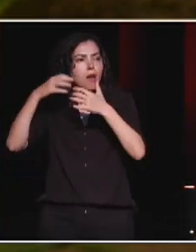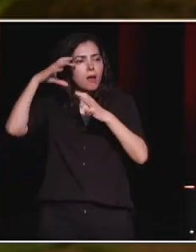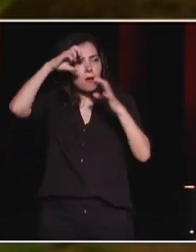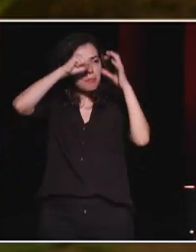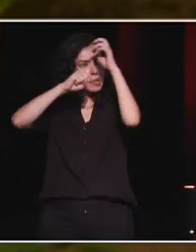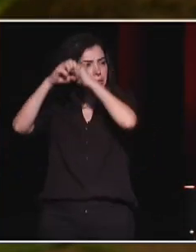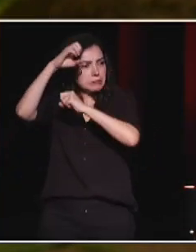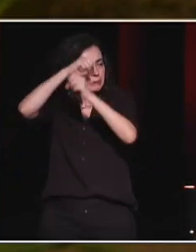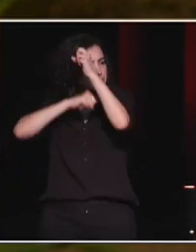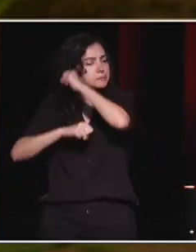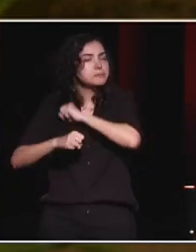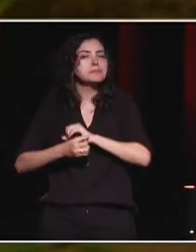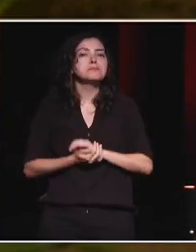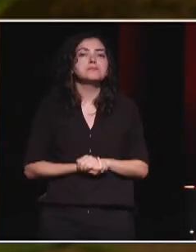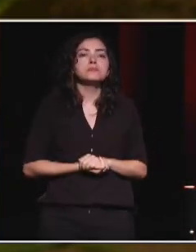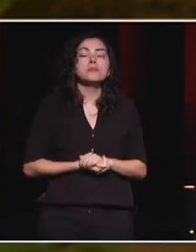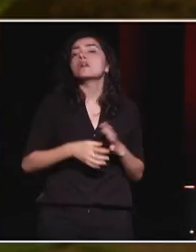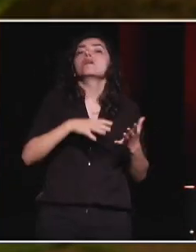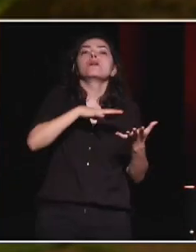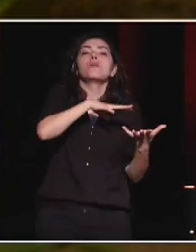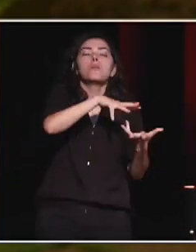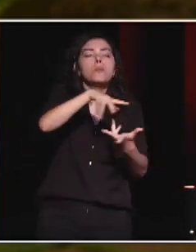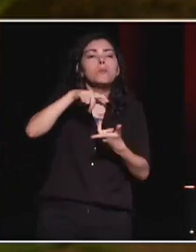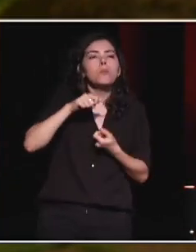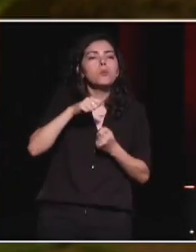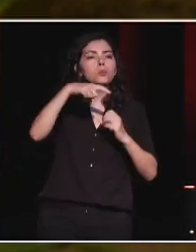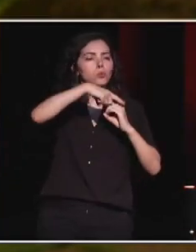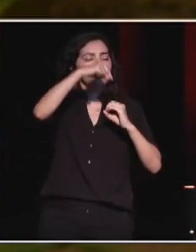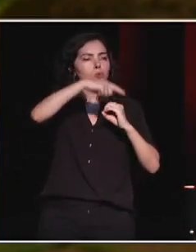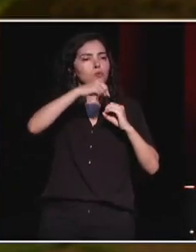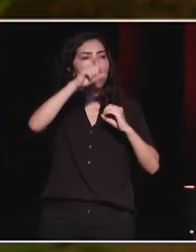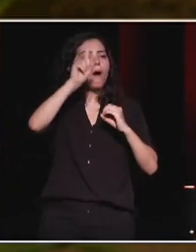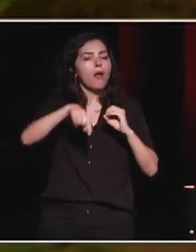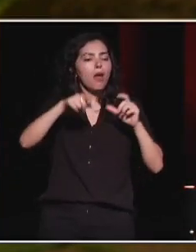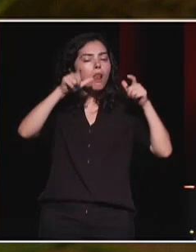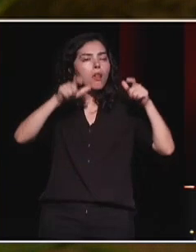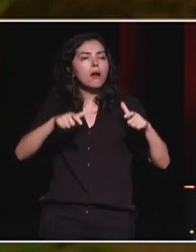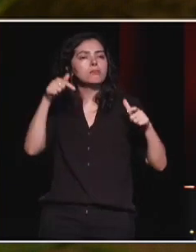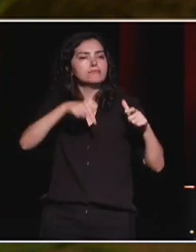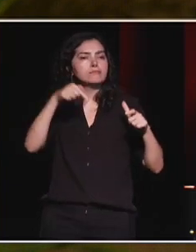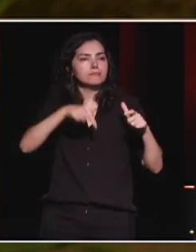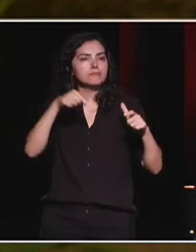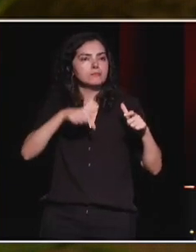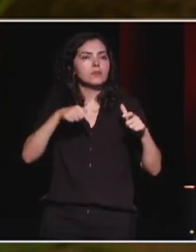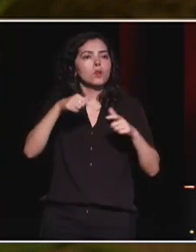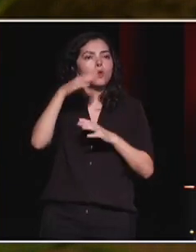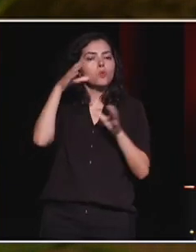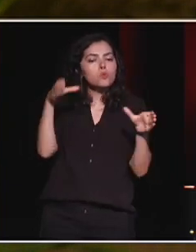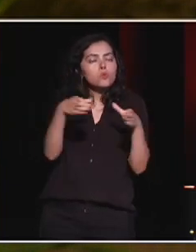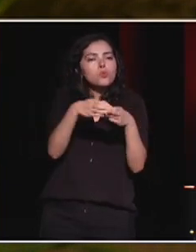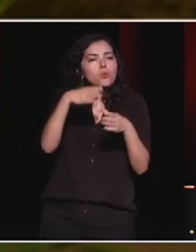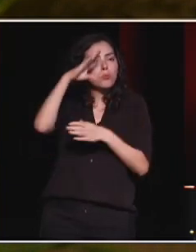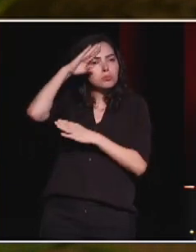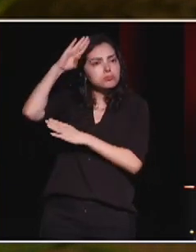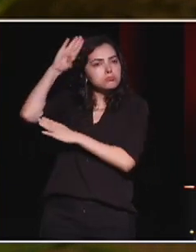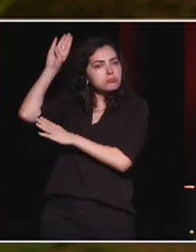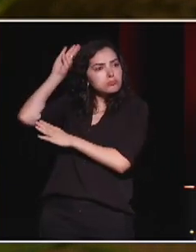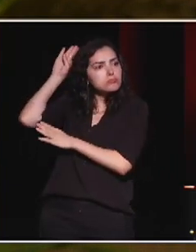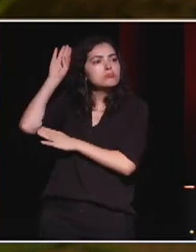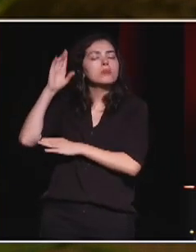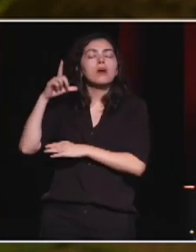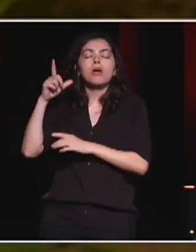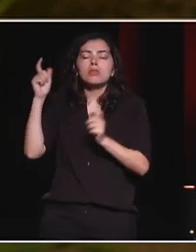Mundo Unifó é um local onde a comunidade acadêmica e o público em geral têm a oportunidade